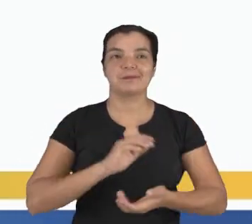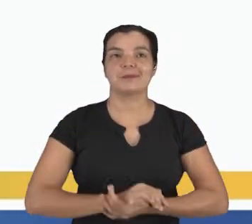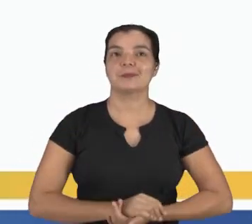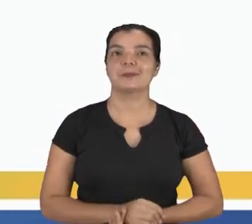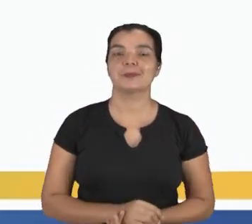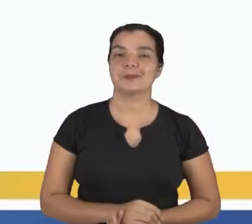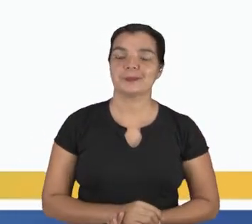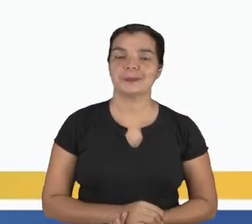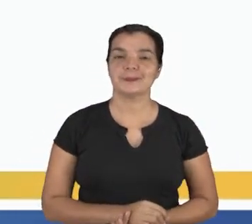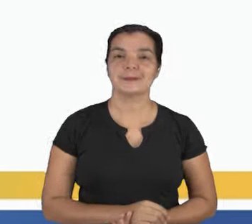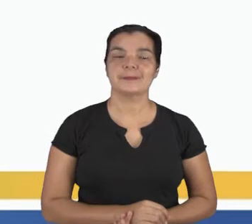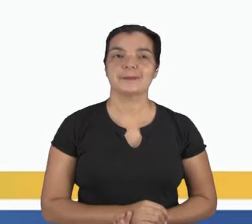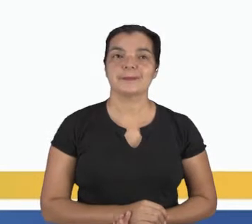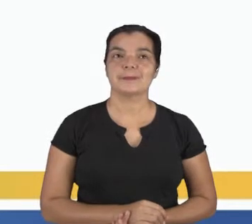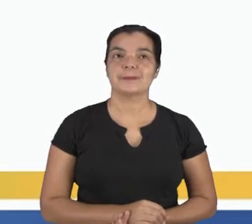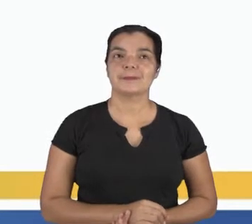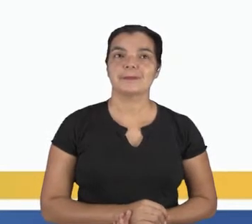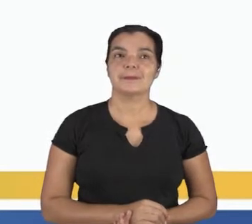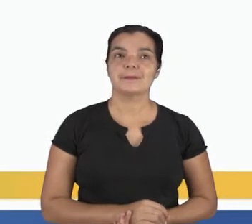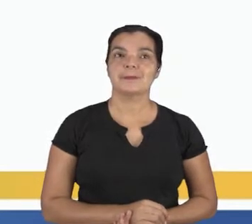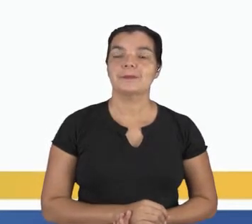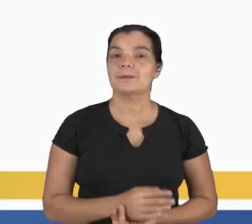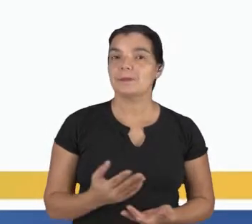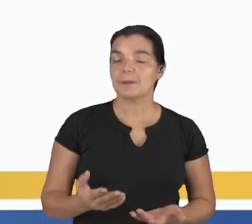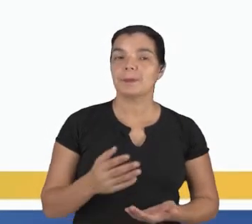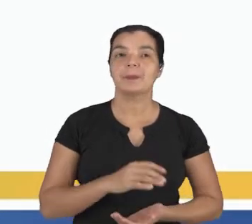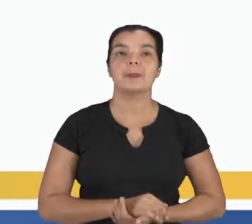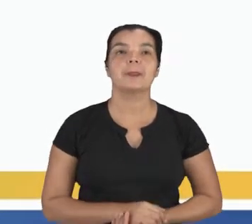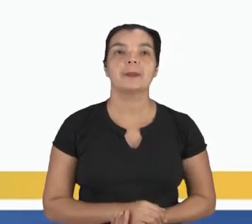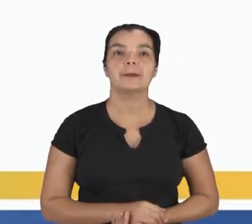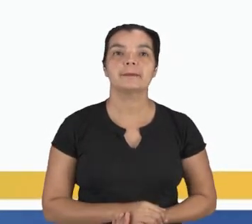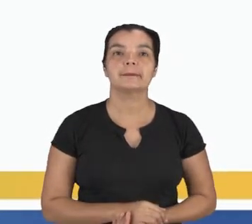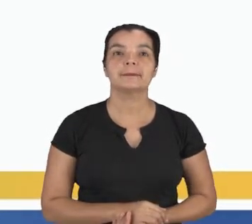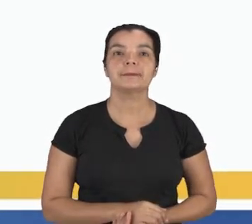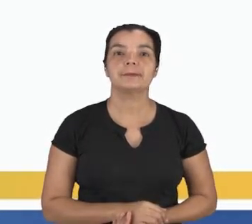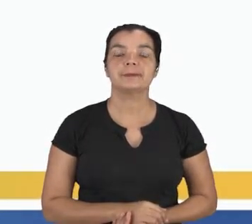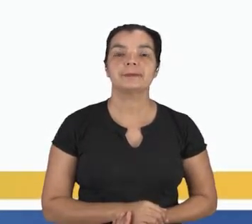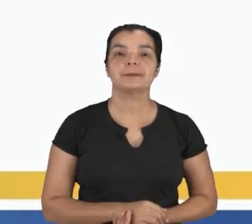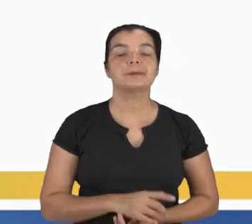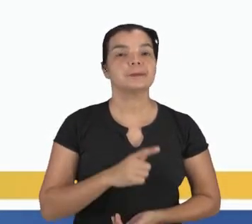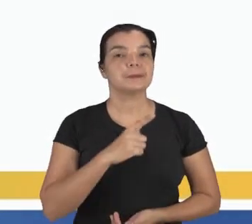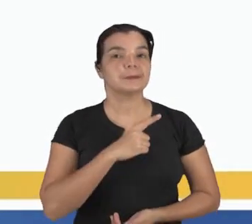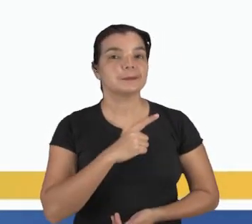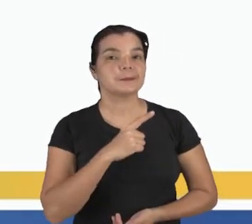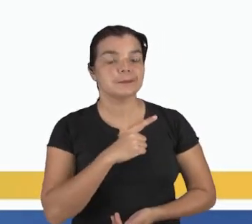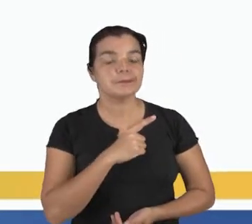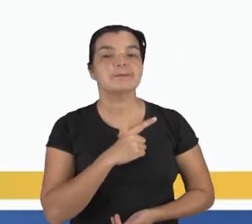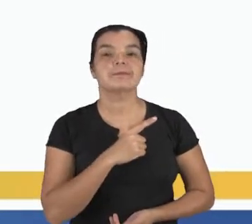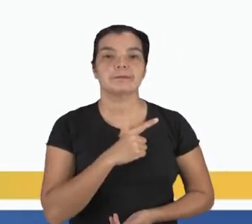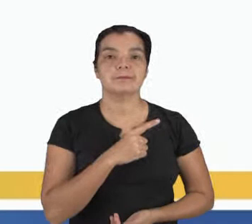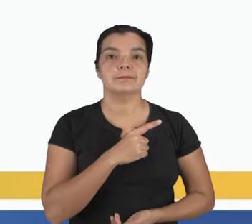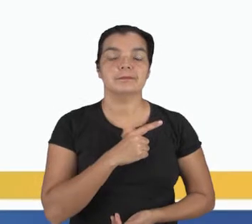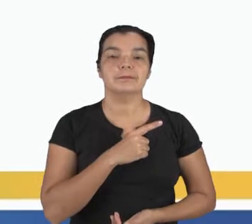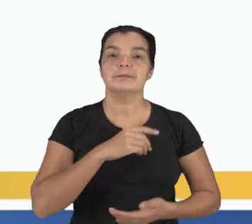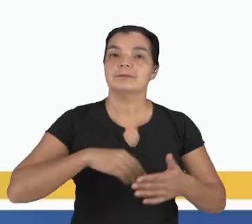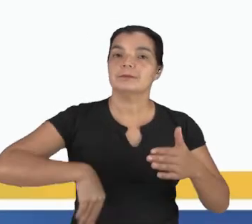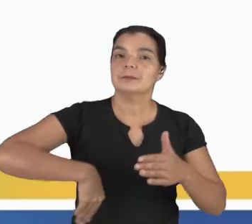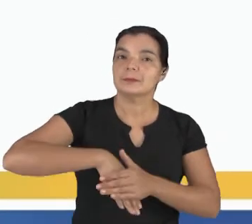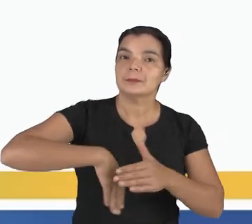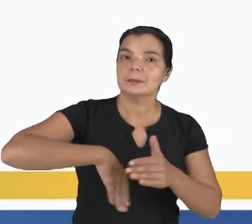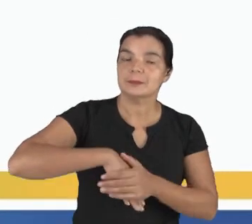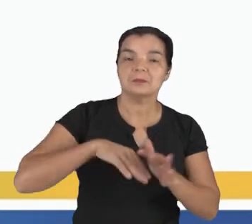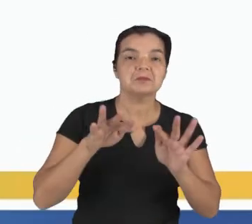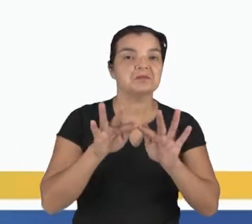grandezas proporcionais. Então, olha lá. Se nós temos aí um jogo de